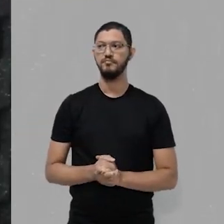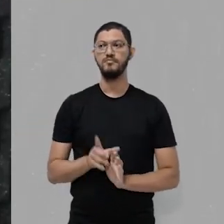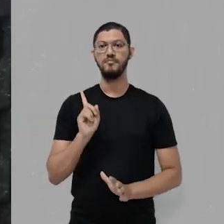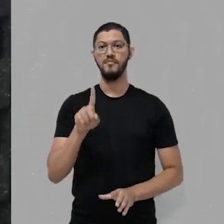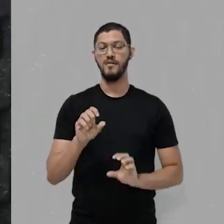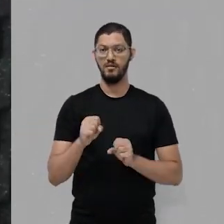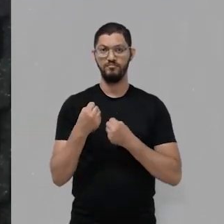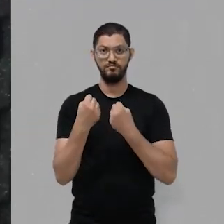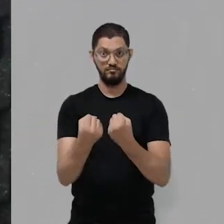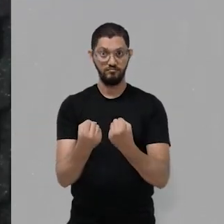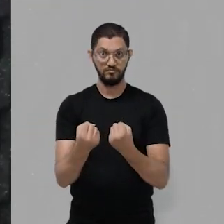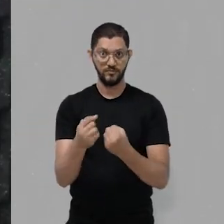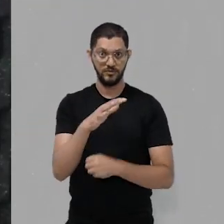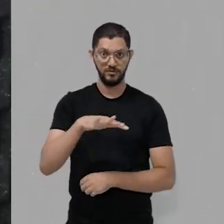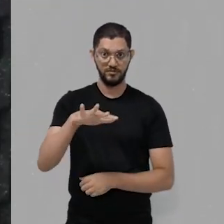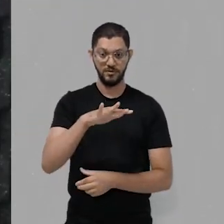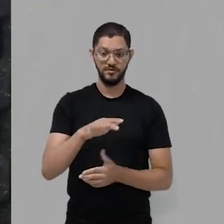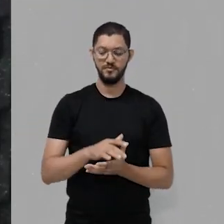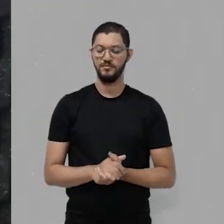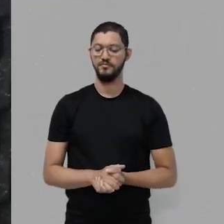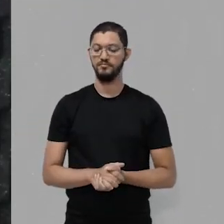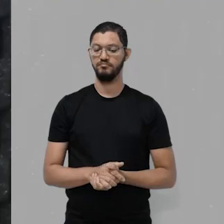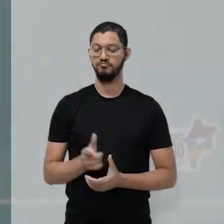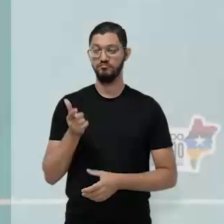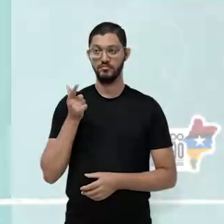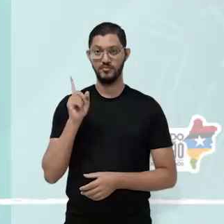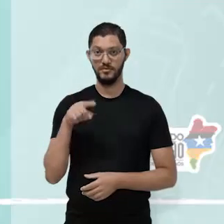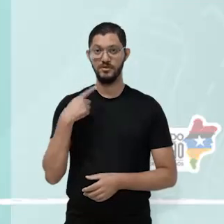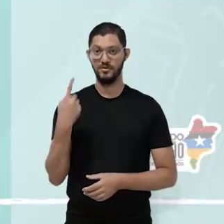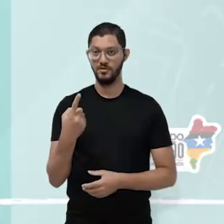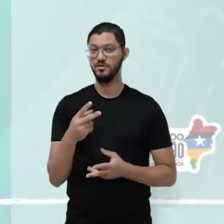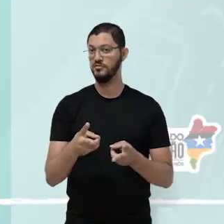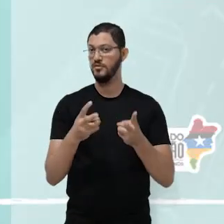a resistência do meio. Então, nós vimos aqui,